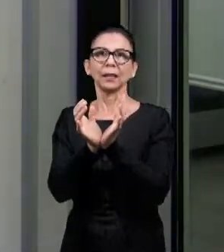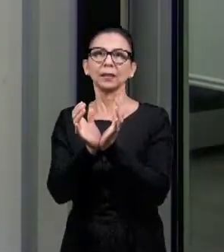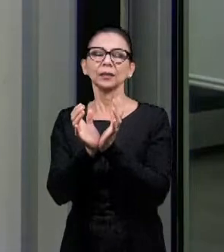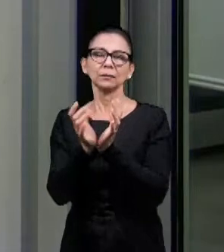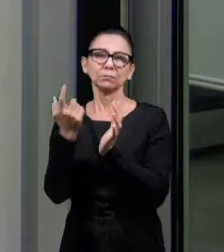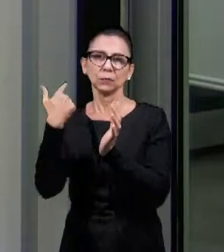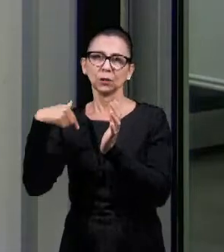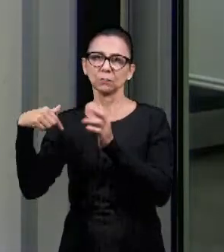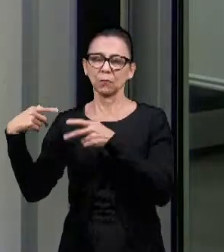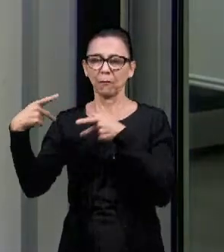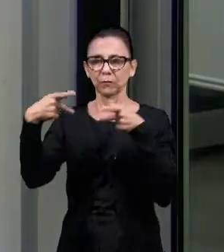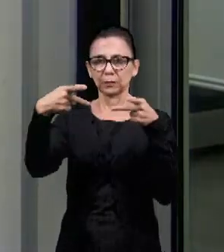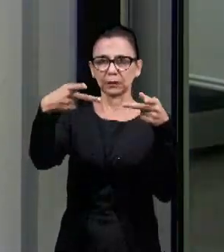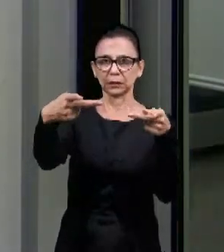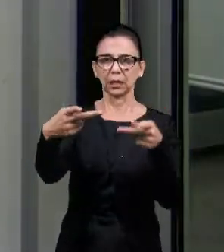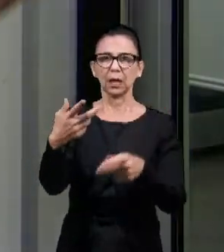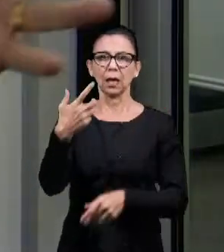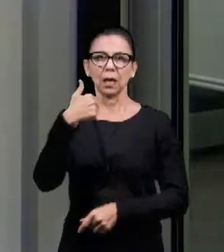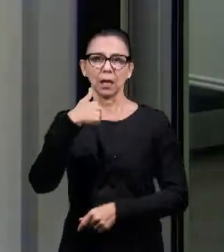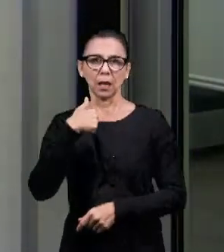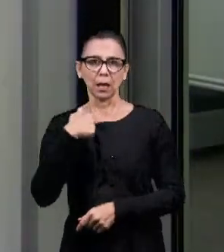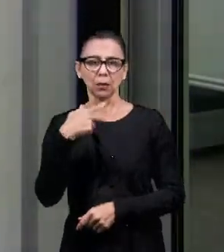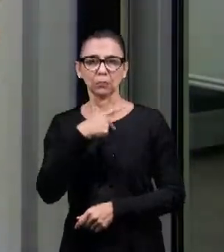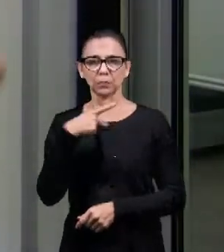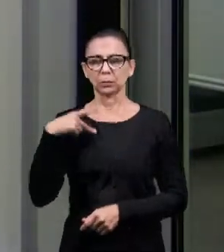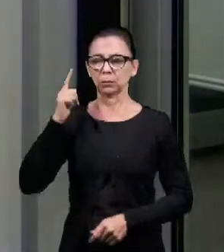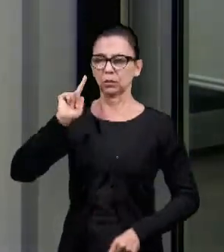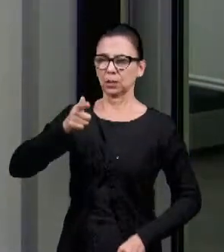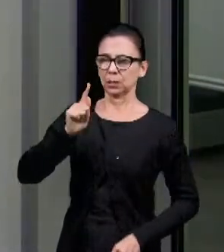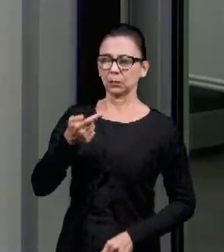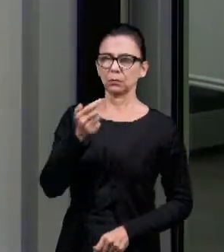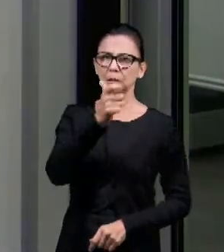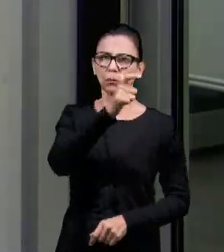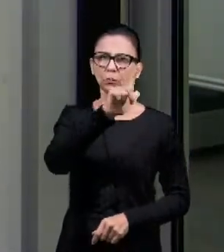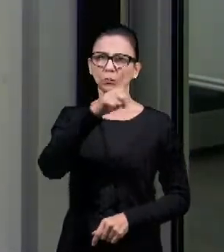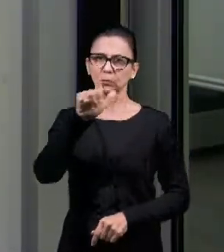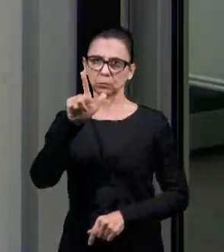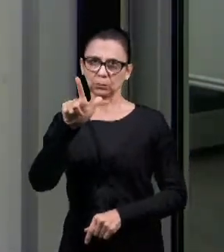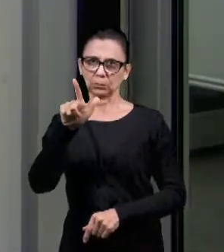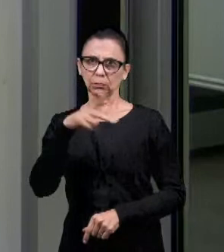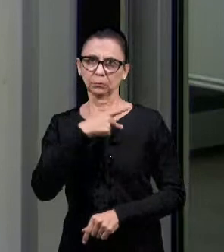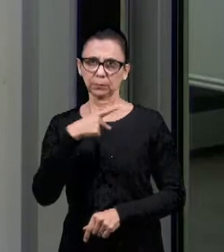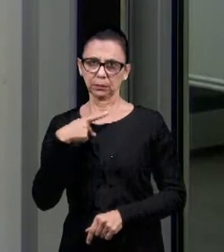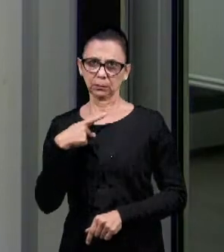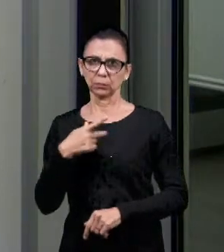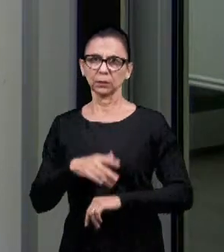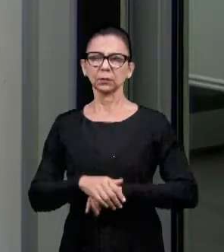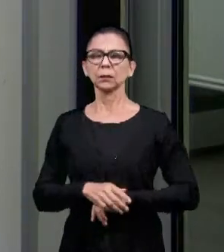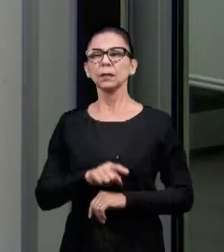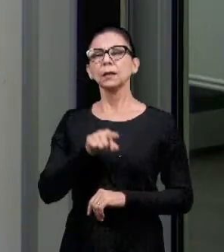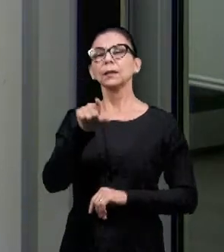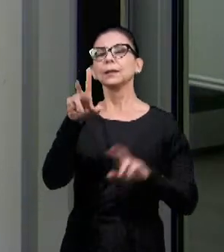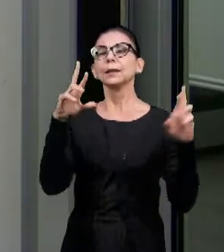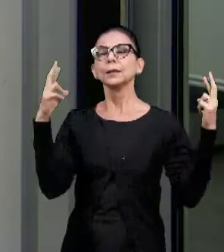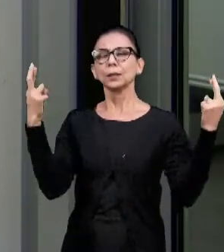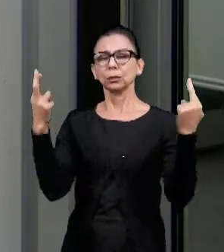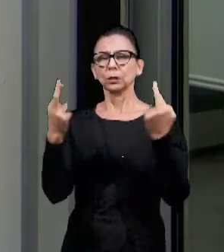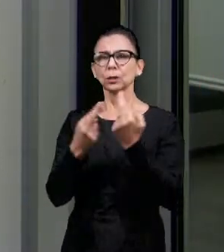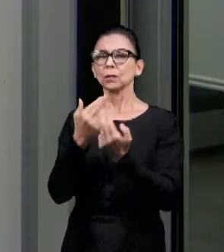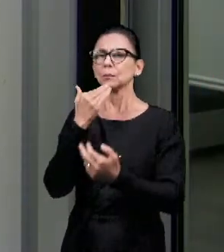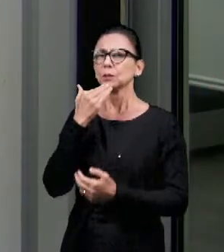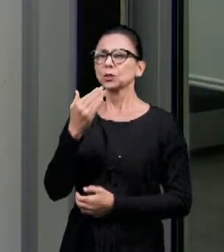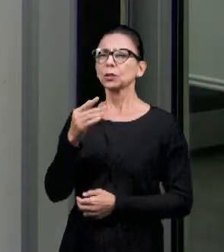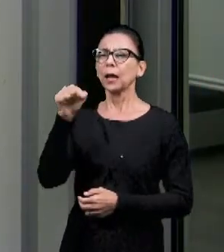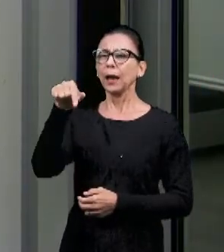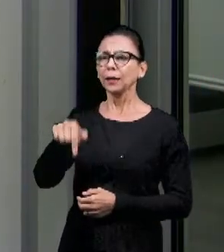visitá-los. Estava eu, o pastor Gedeutia e outros companheiros que fomos para um seminário lá. E nessa reunião eles pediram que cada um contasse sua experiência